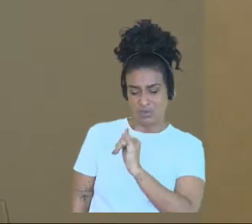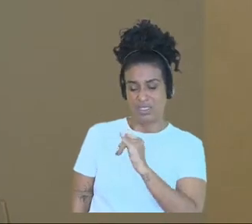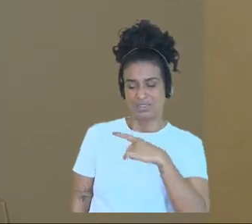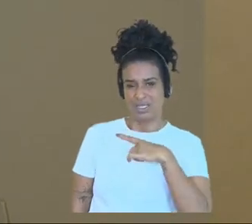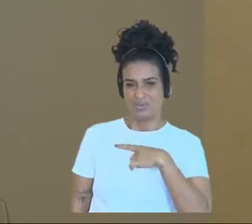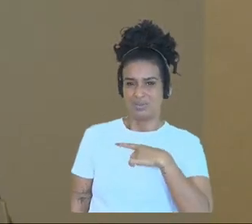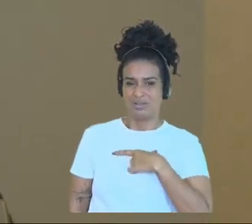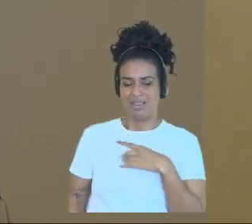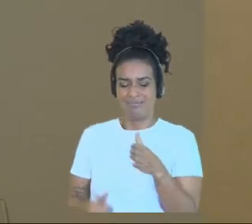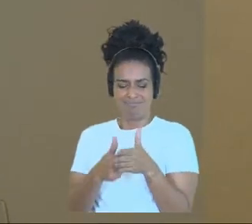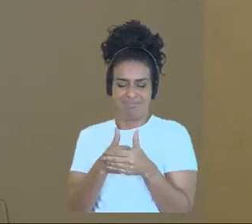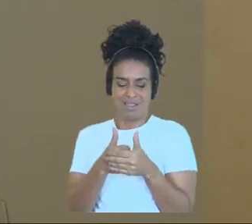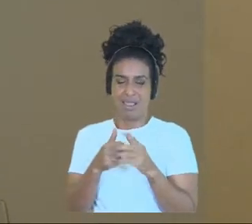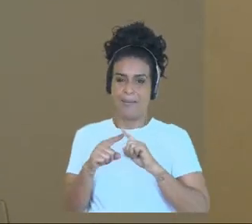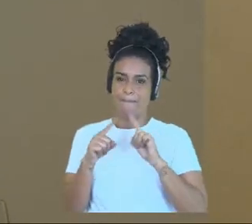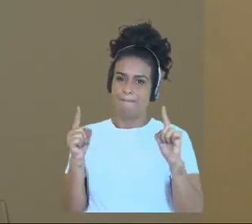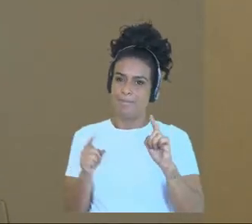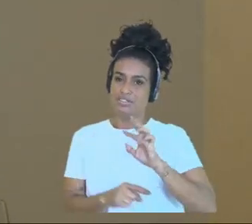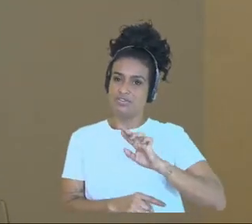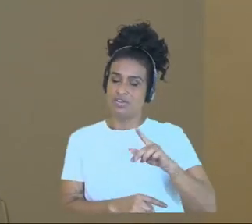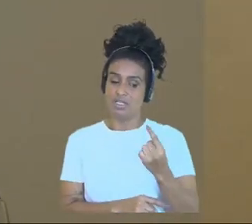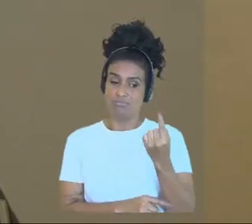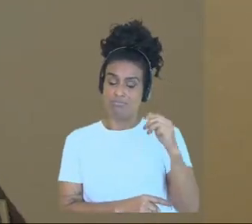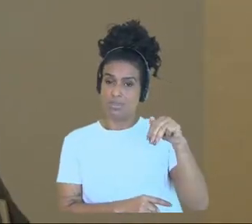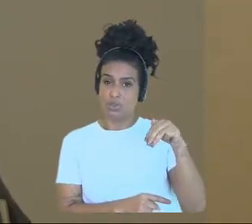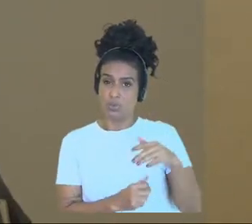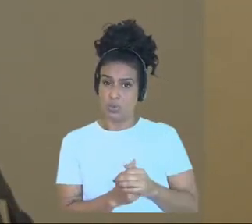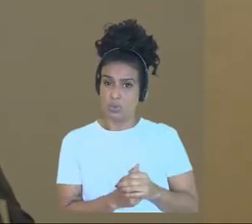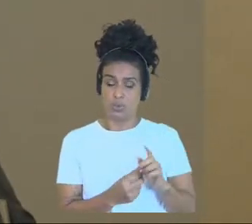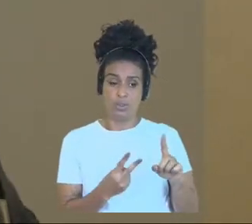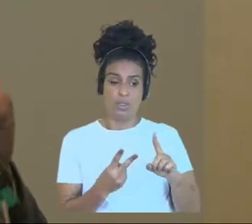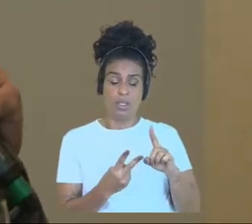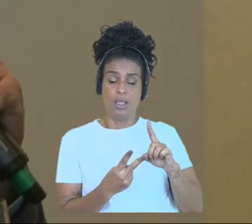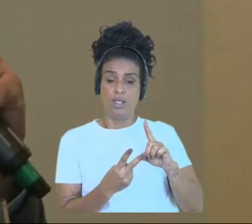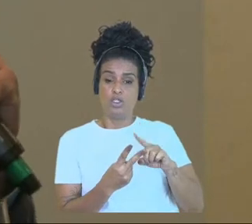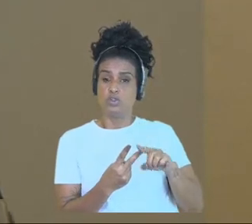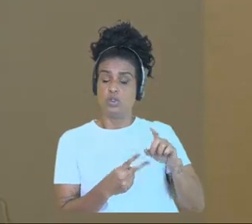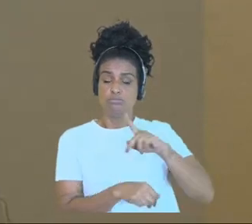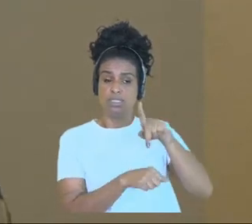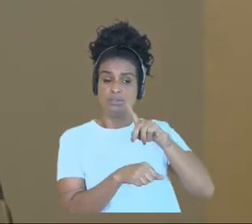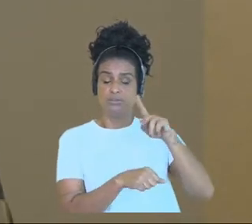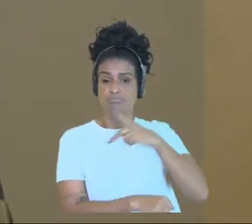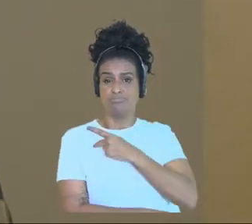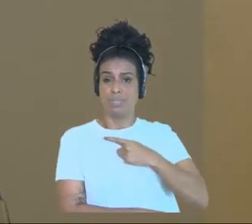a gente viu com poucos minutos de diferença o presidente Biden e o presidente Maduro. Ou seja,